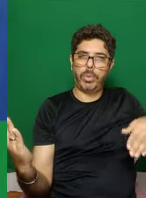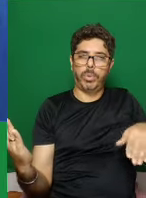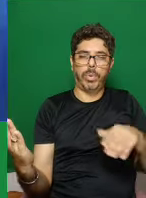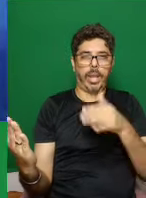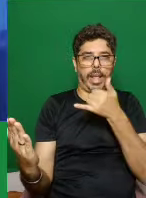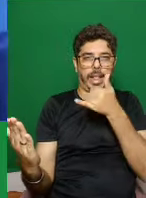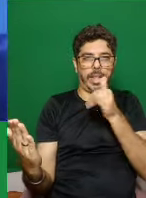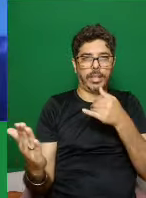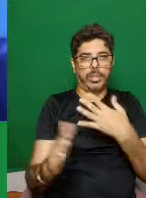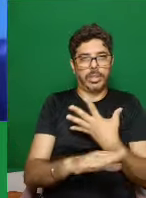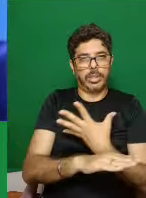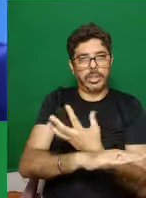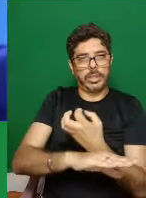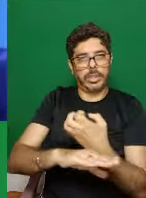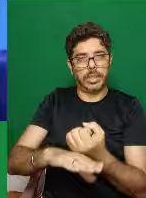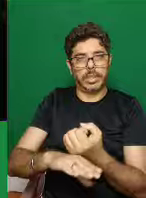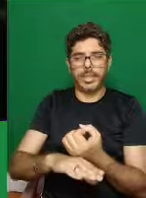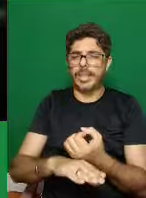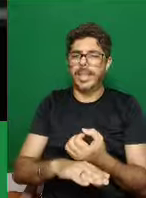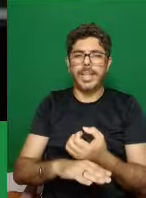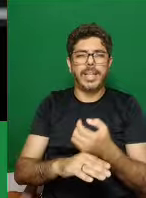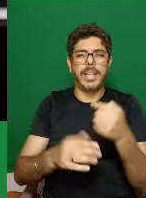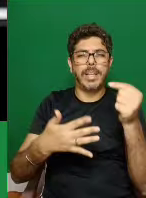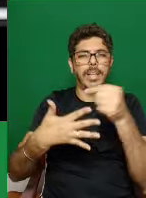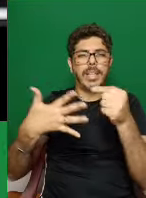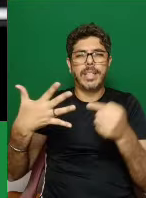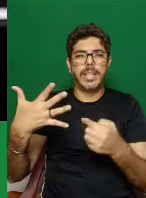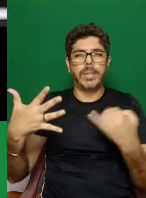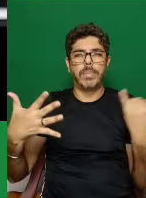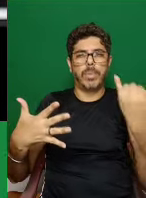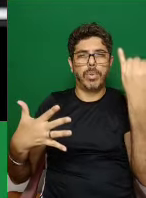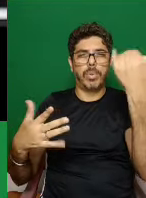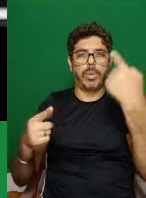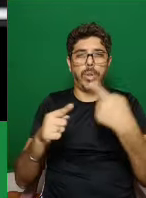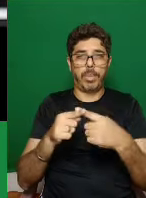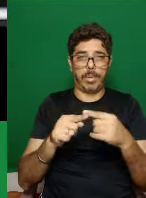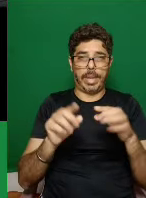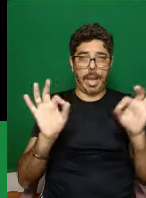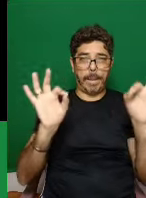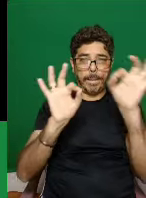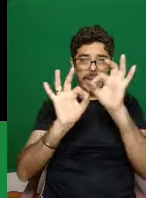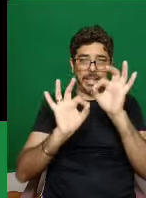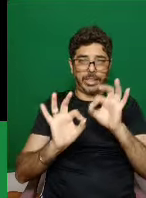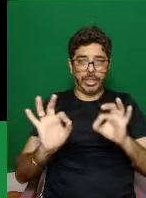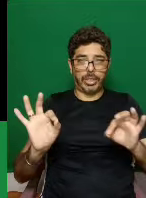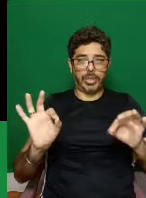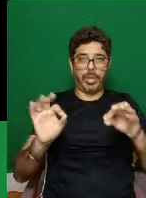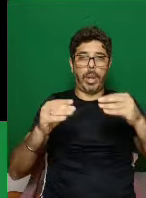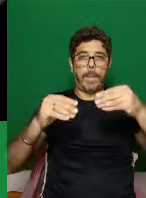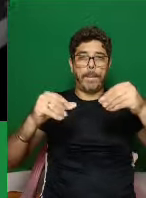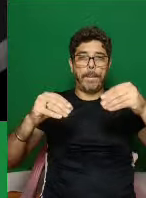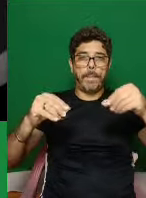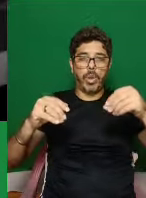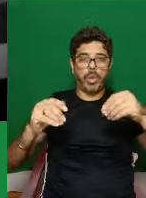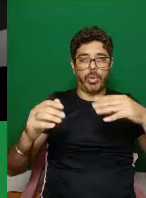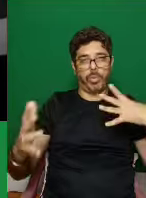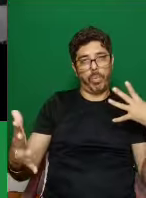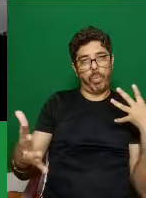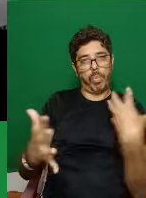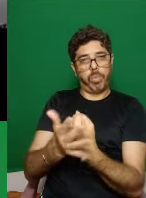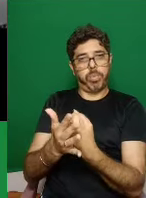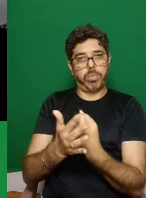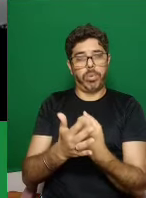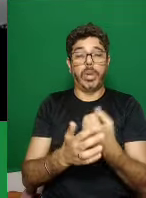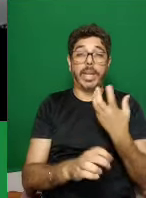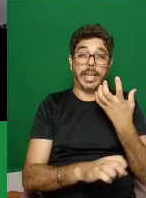aplicado por meio da pintura eletrostática. O princípio básico da pintura eletrostática é simples. A tinta, na forma de partículas em pó